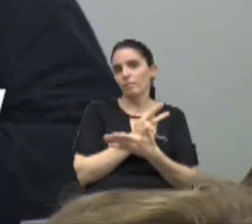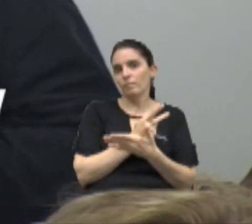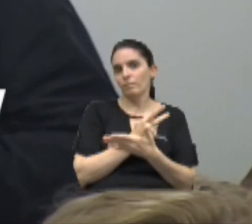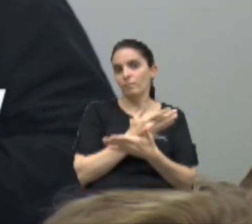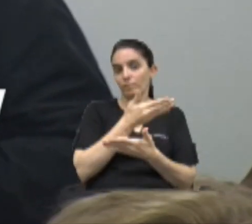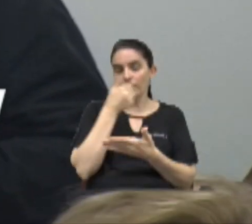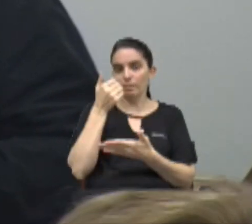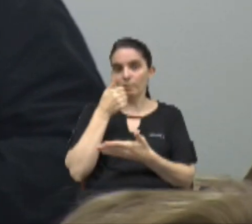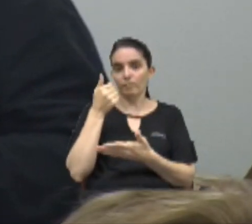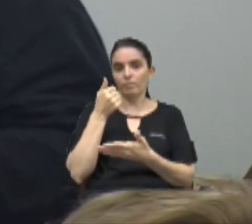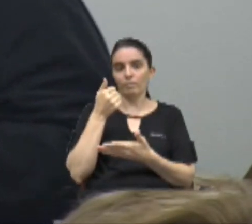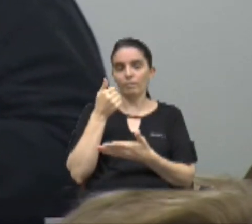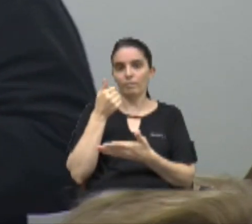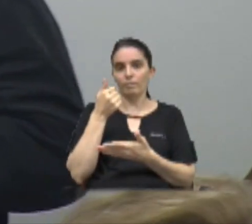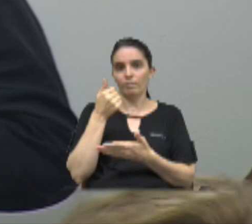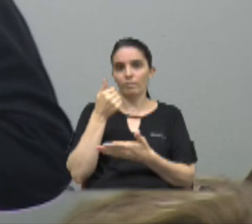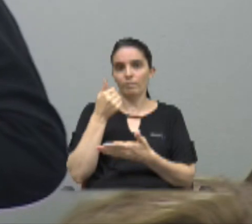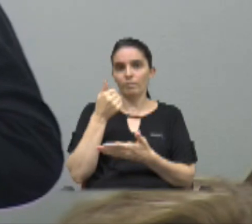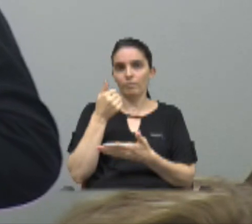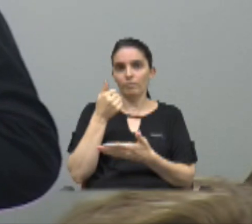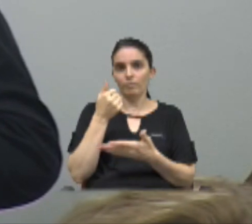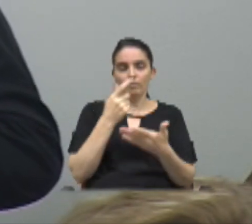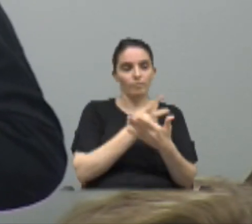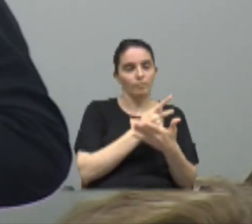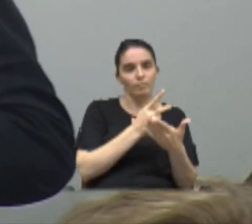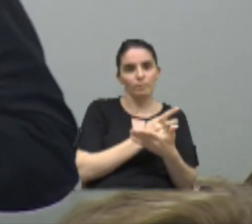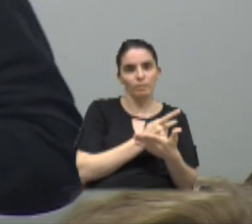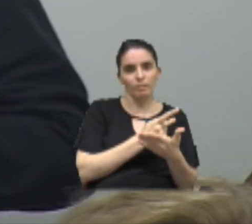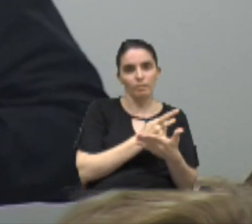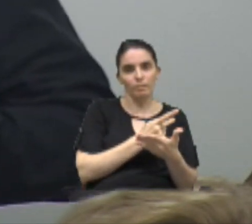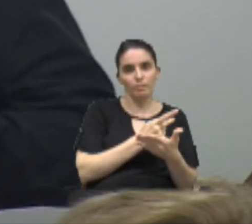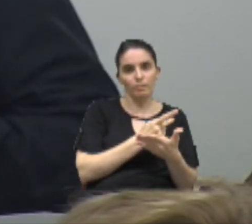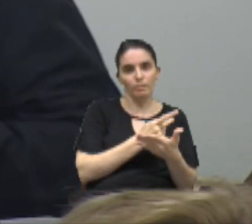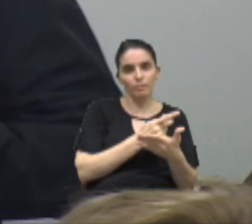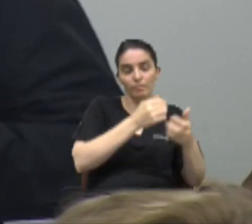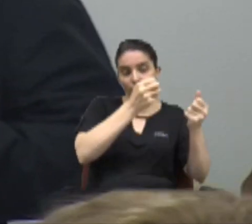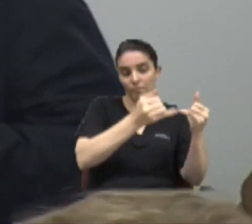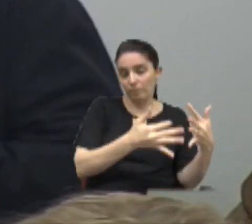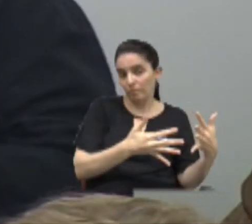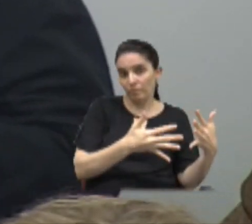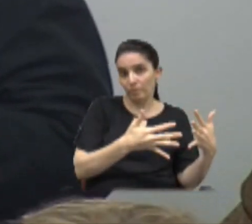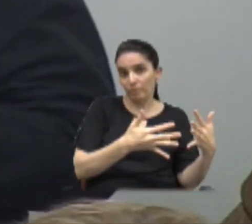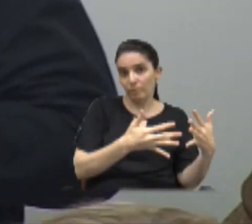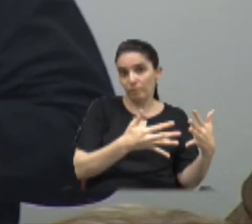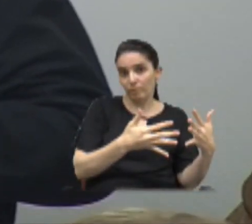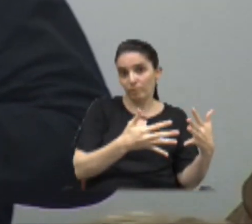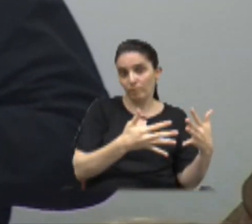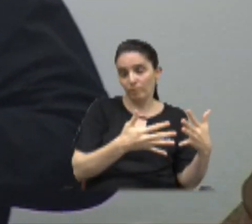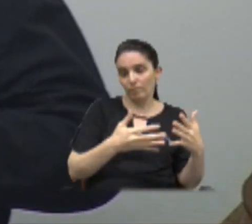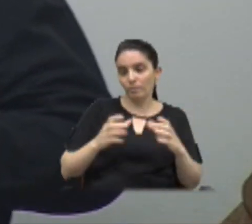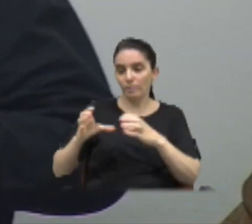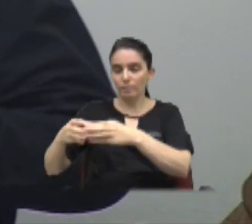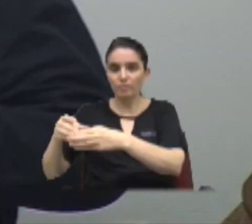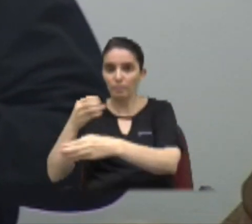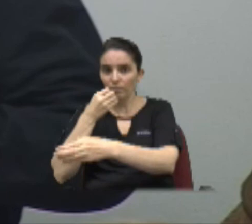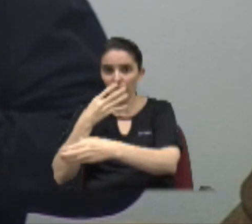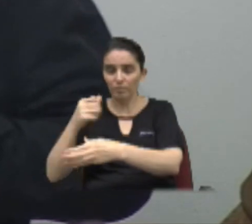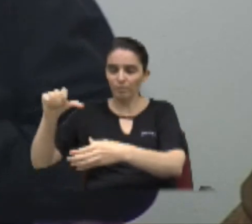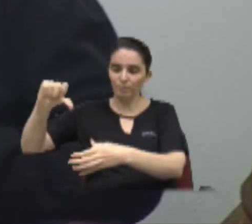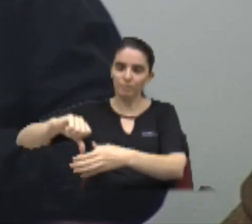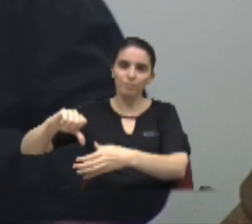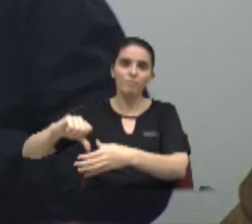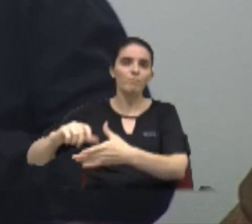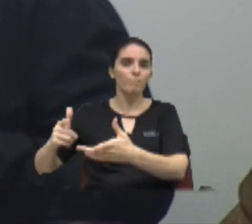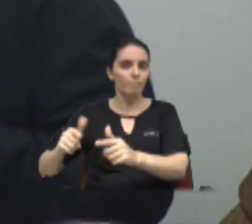nós justificarmos o que de errado acontece no nosso país ou na nossa cidade e prejudicar aquelas pessoas que estão